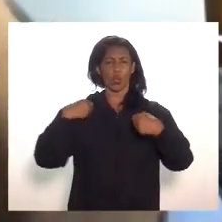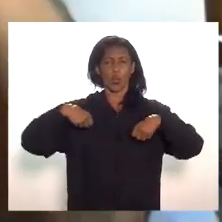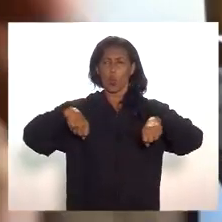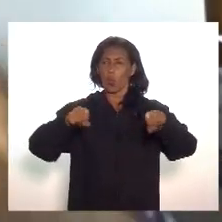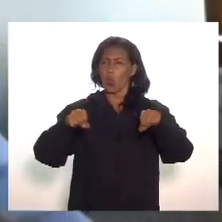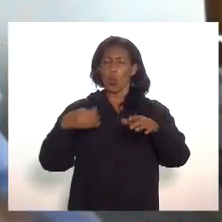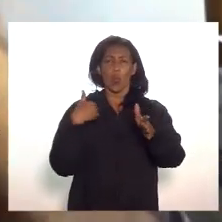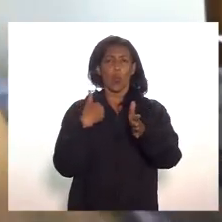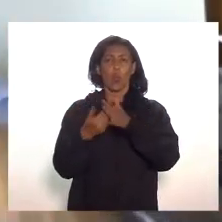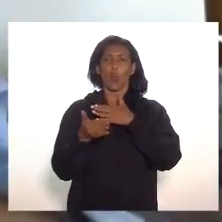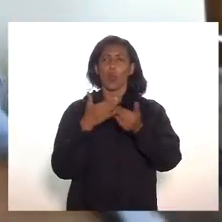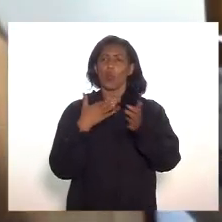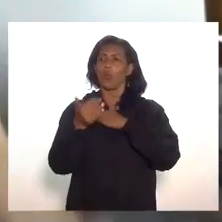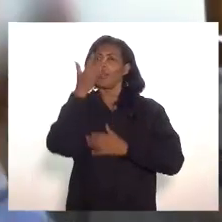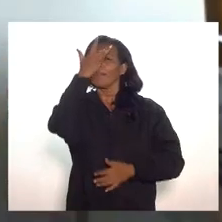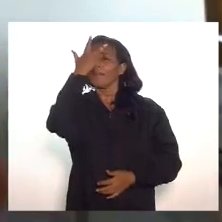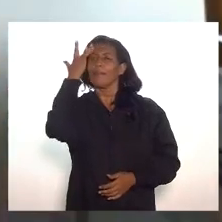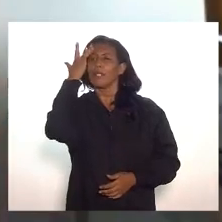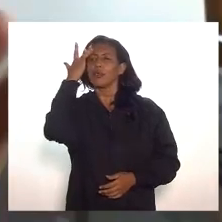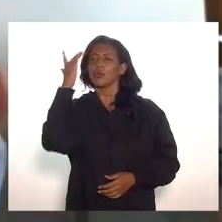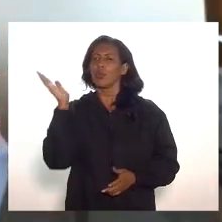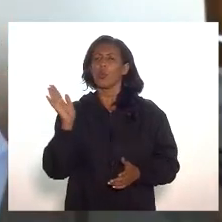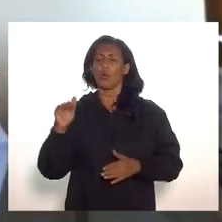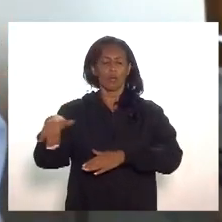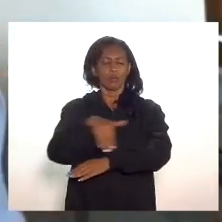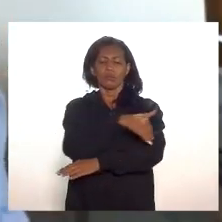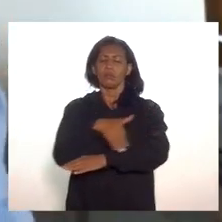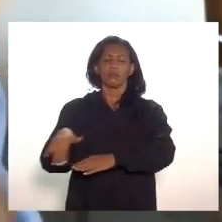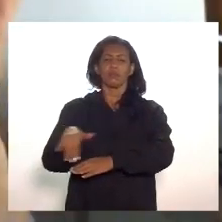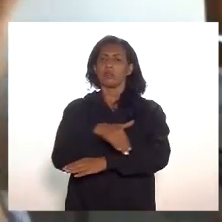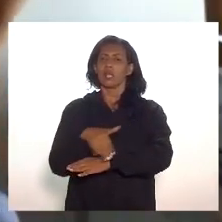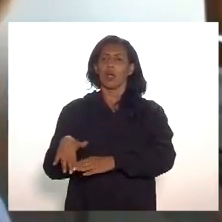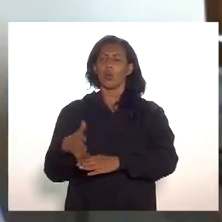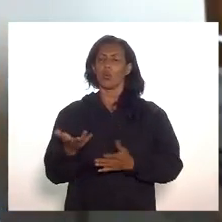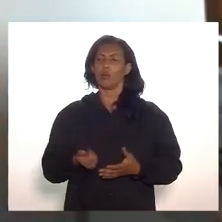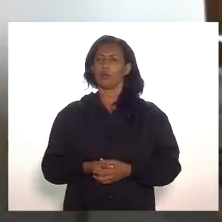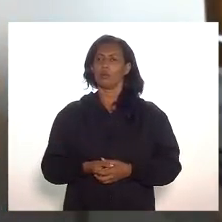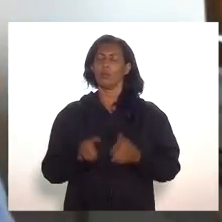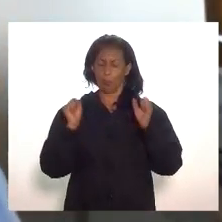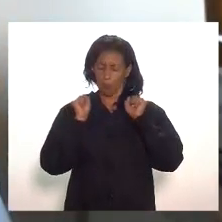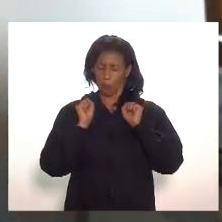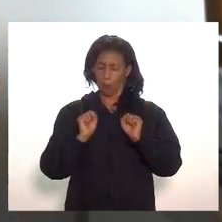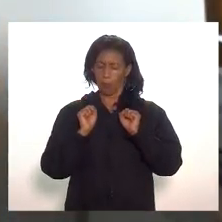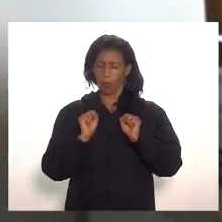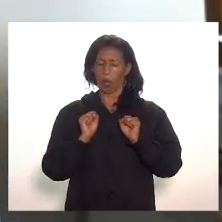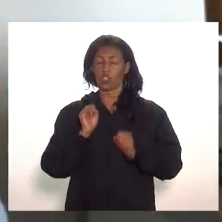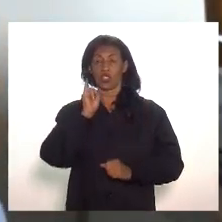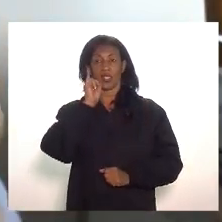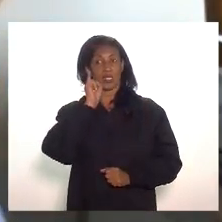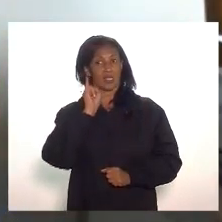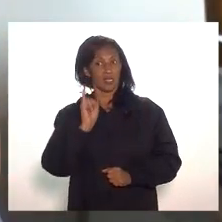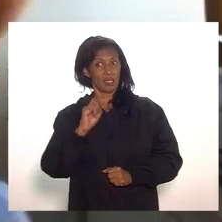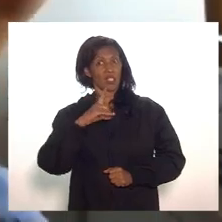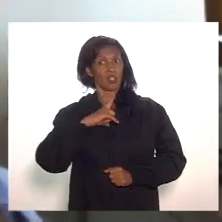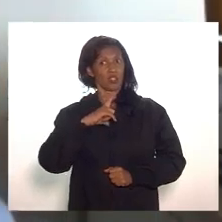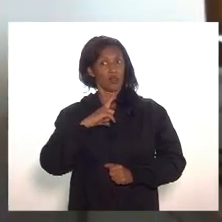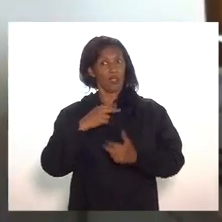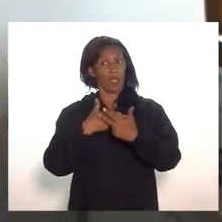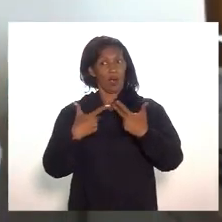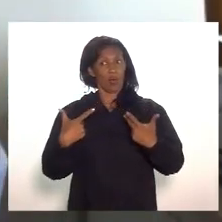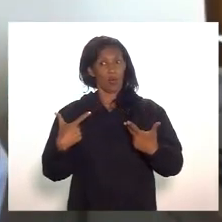qualquer cidadão que esteja andando pelo logradouro público. Se tiver algo que mostre que ele está